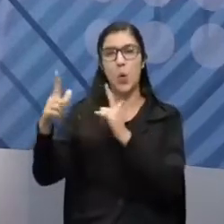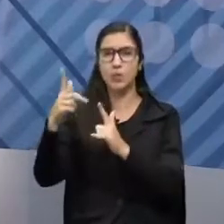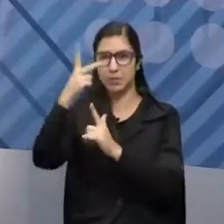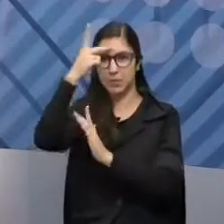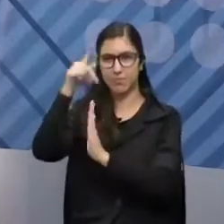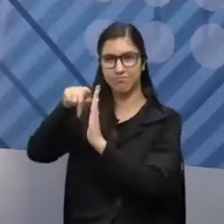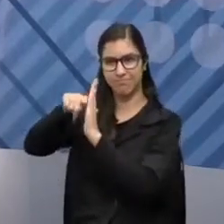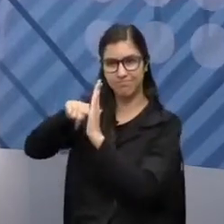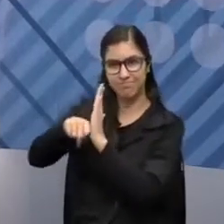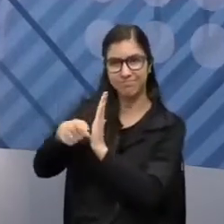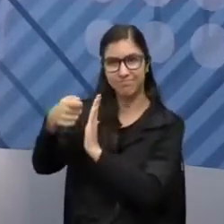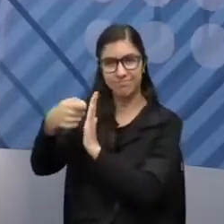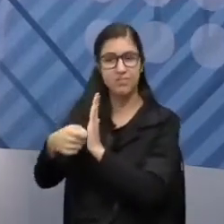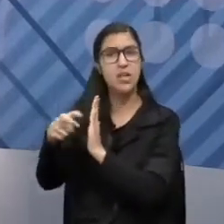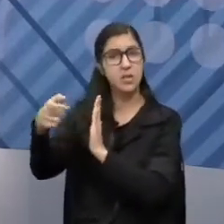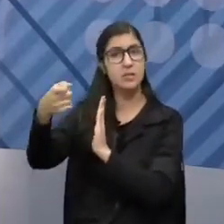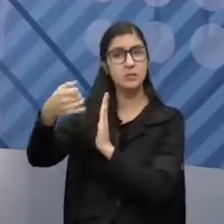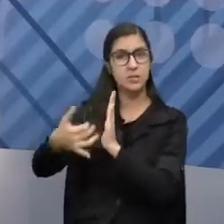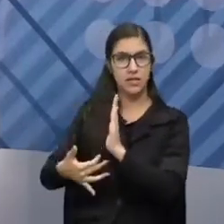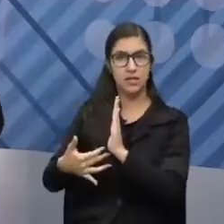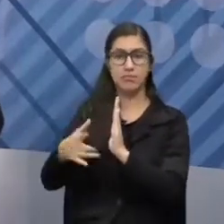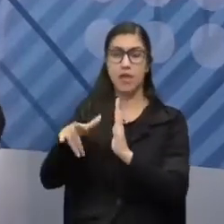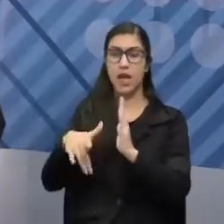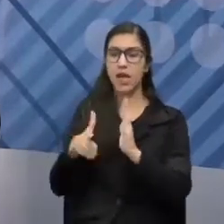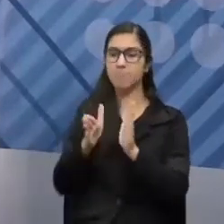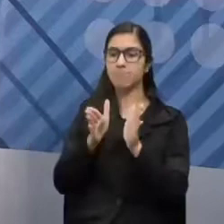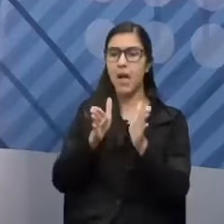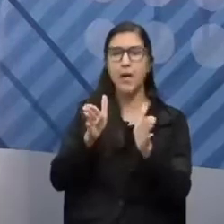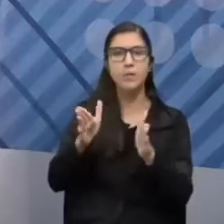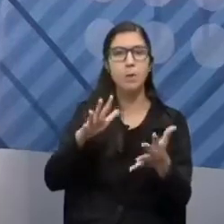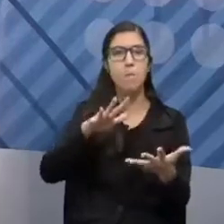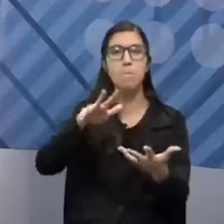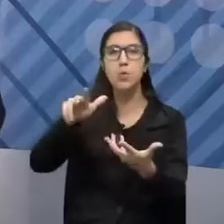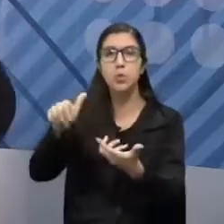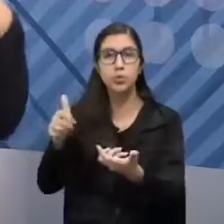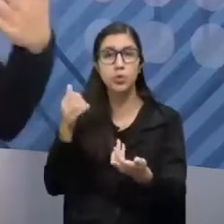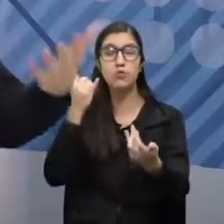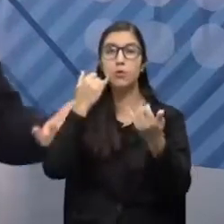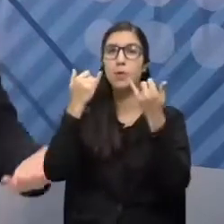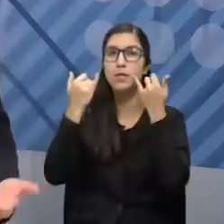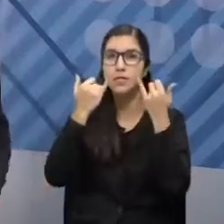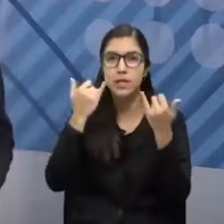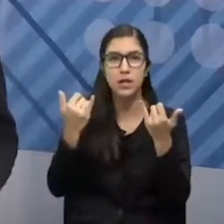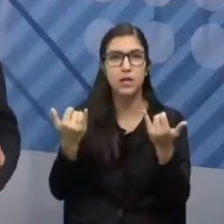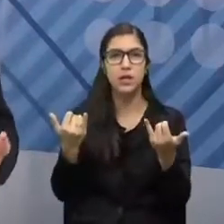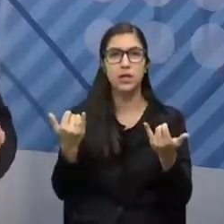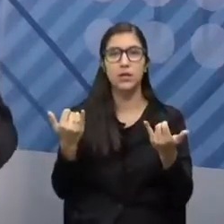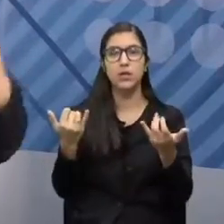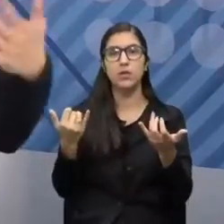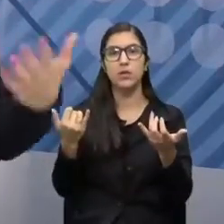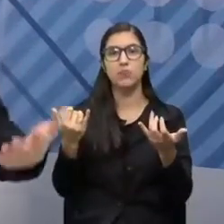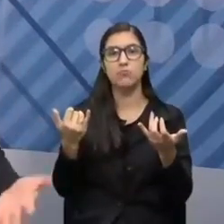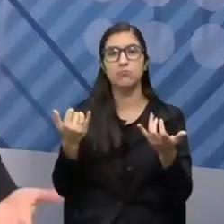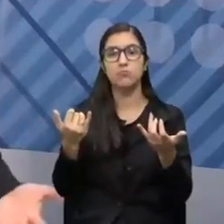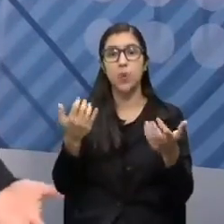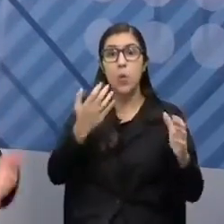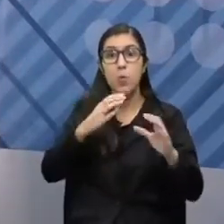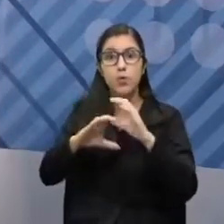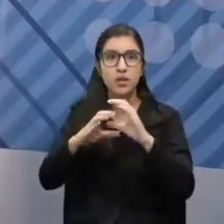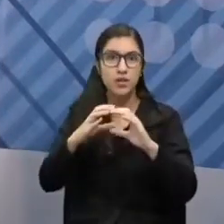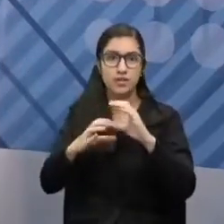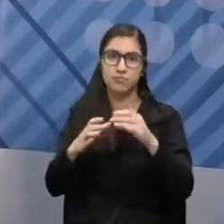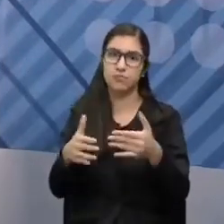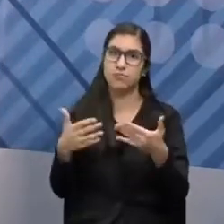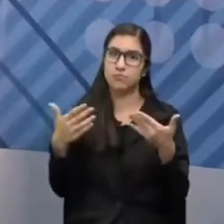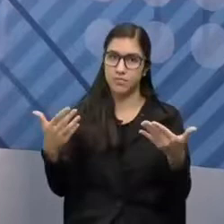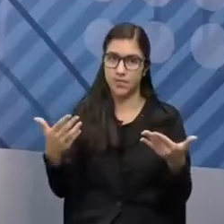uma tecnologia assistiva. É acesso ao mundo, acesso à informação, acesso a uma forma de comunicação.